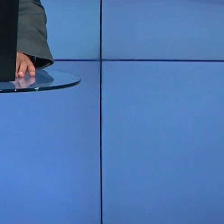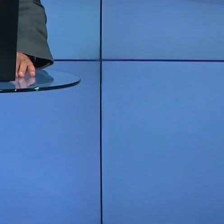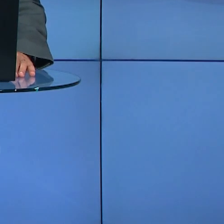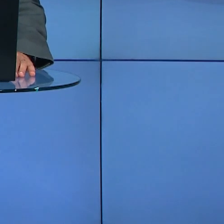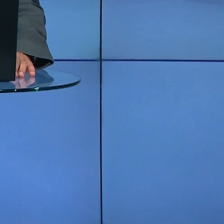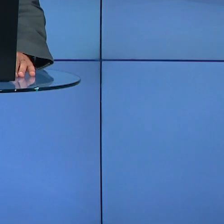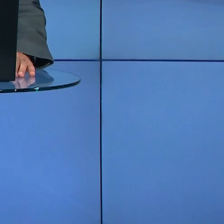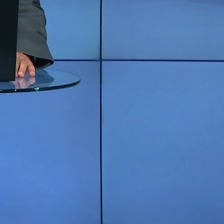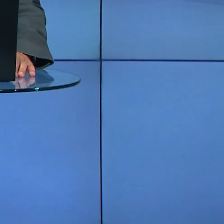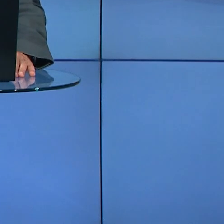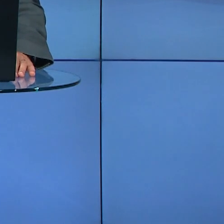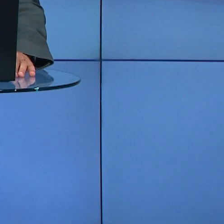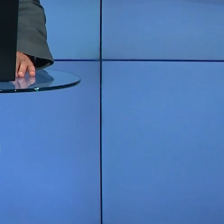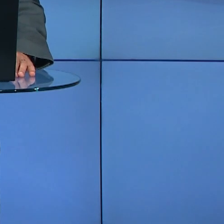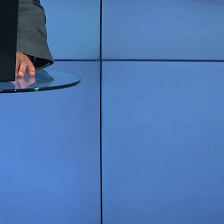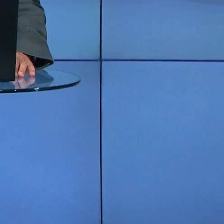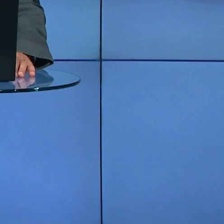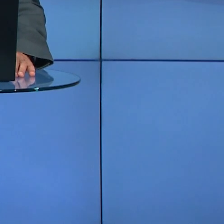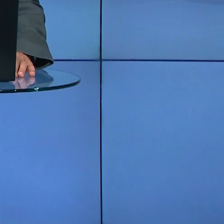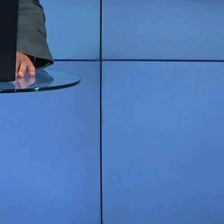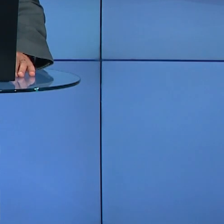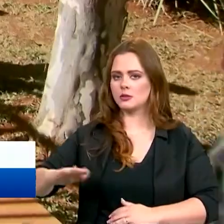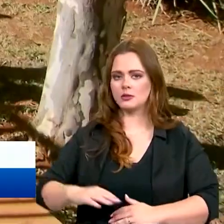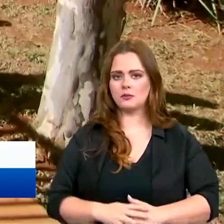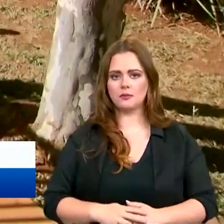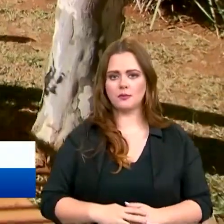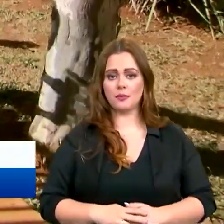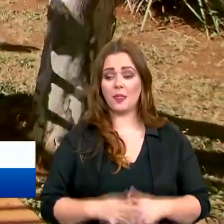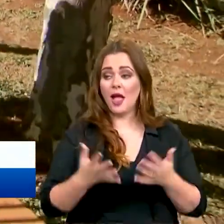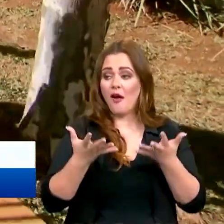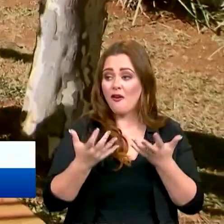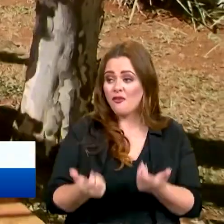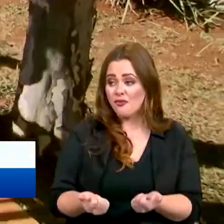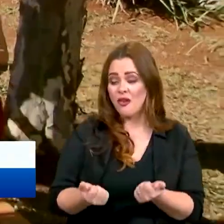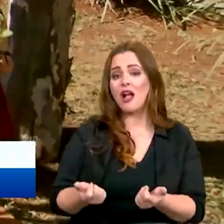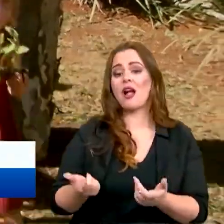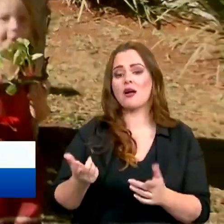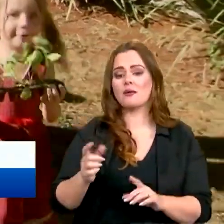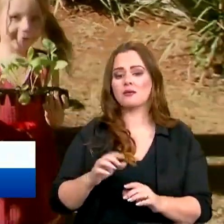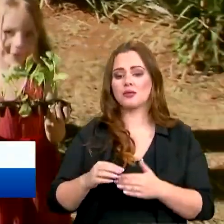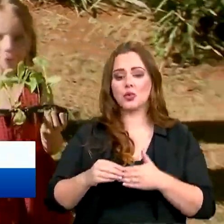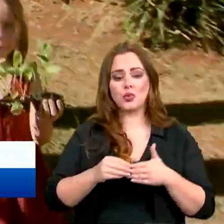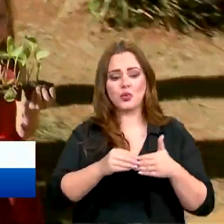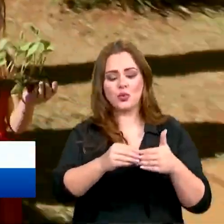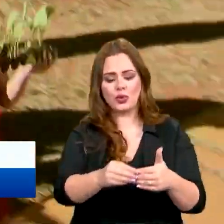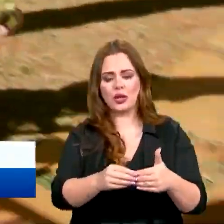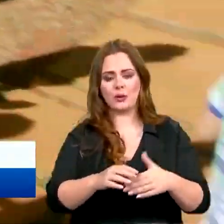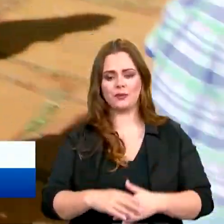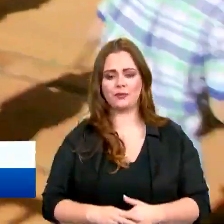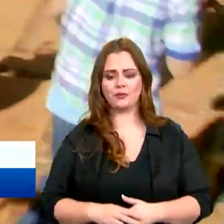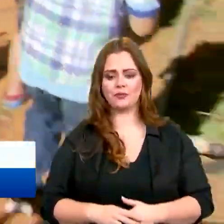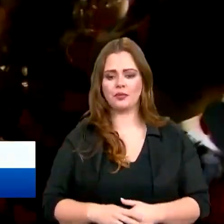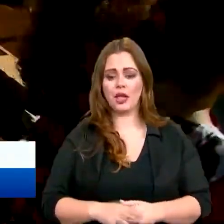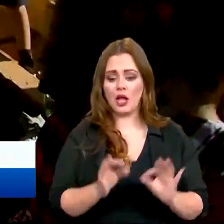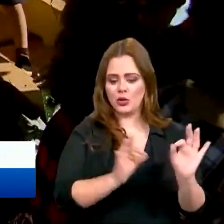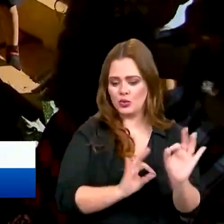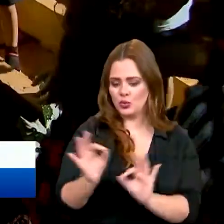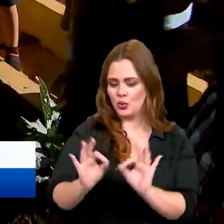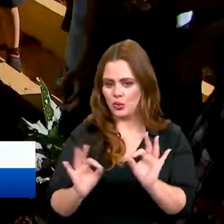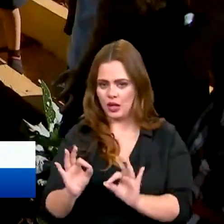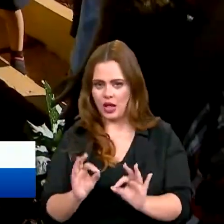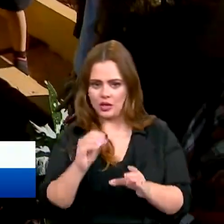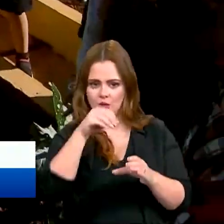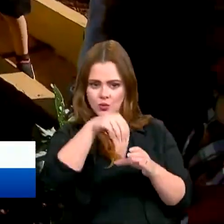no ano de 2025, durante a COP30. Vamos lá pro Louco Pará! Eles separam as mudinhas,